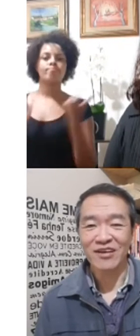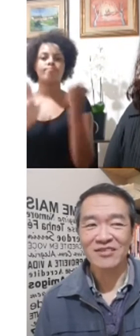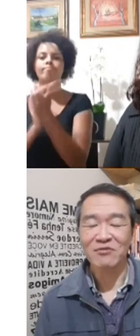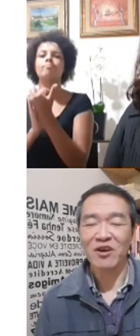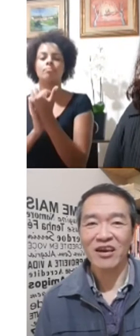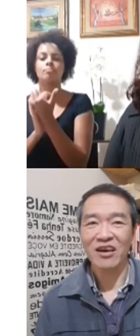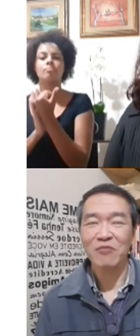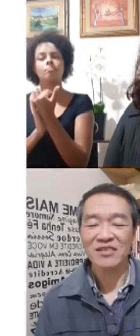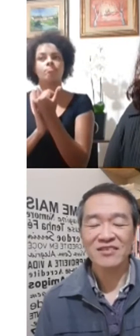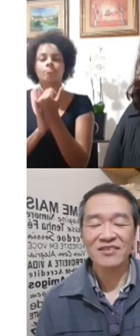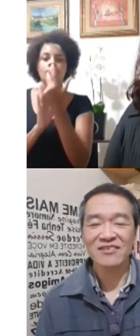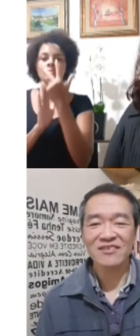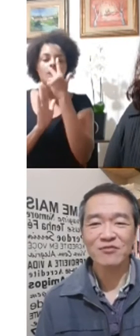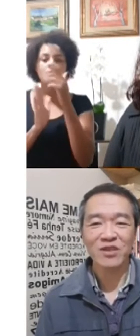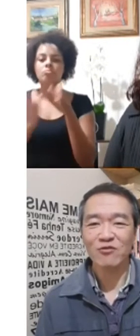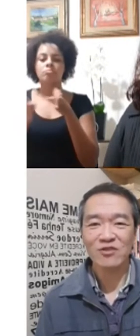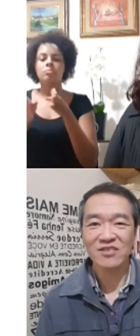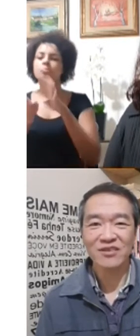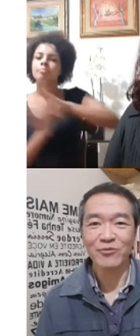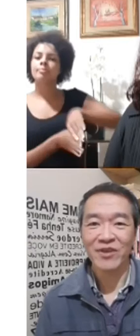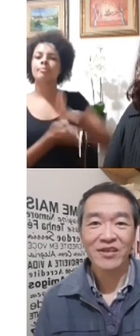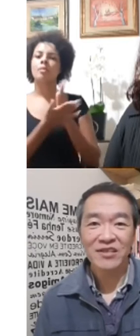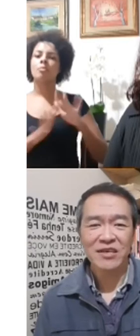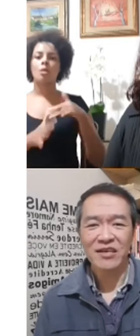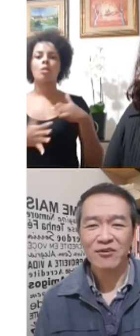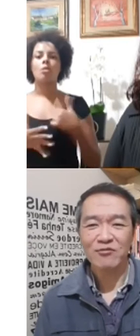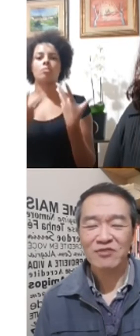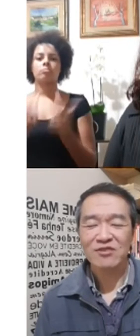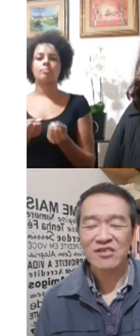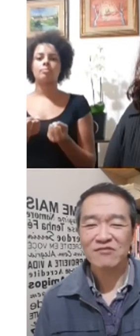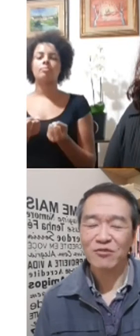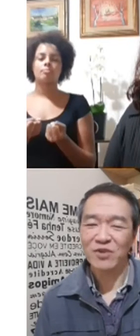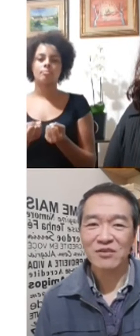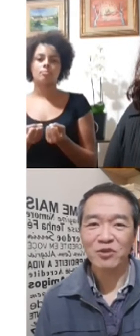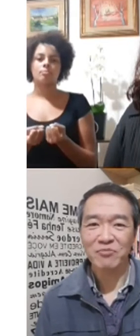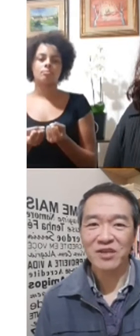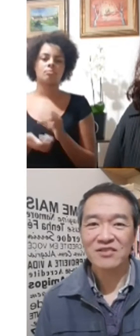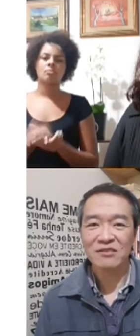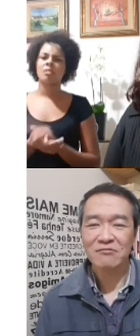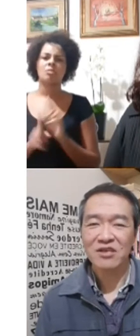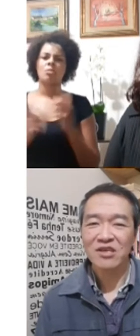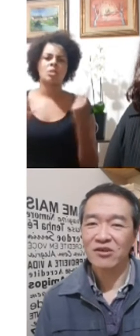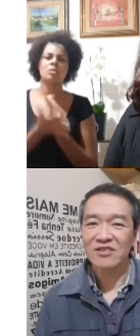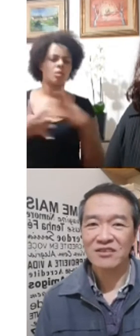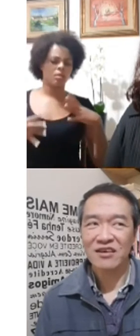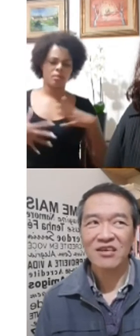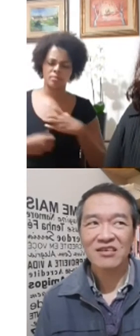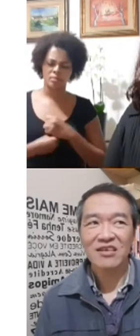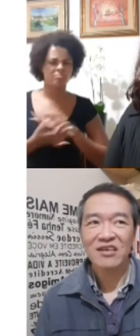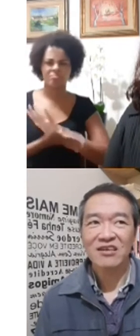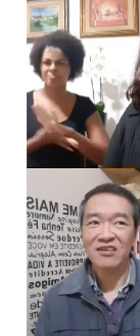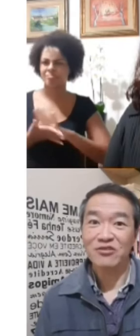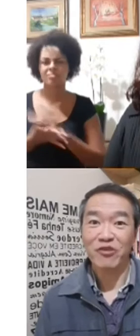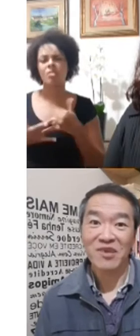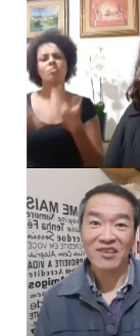essa fase é a minha aceitação pela condição. Eu não tive, não passei por depressão, eu